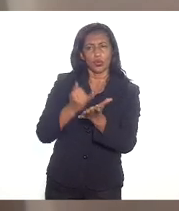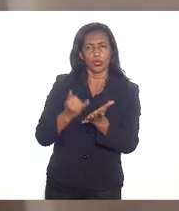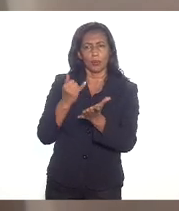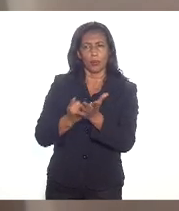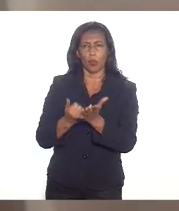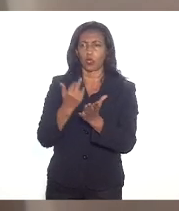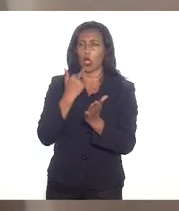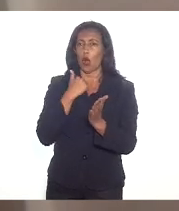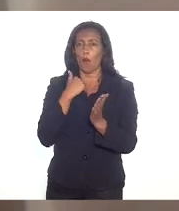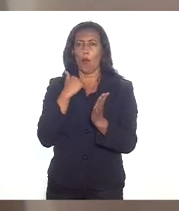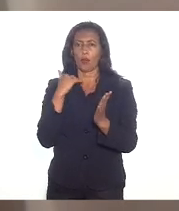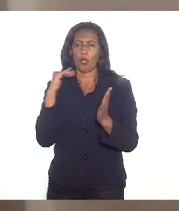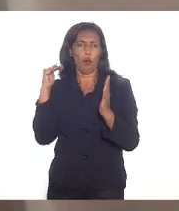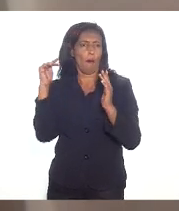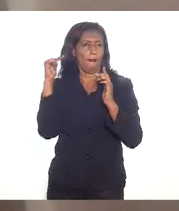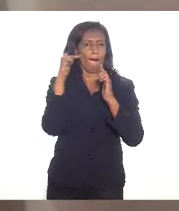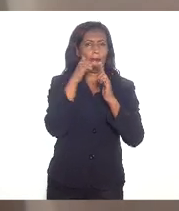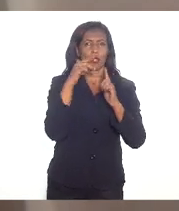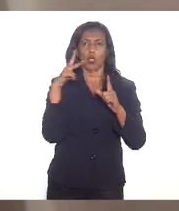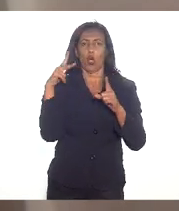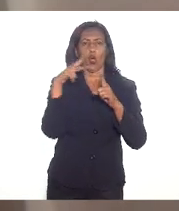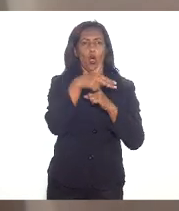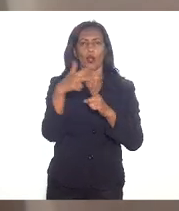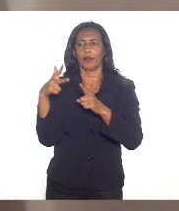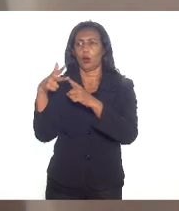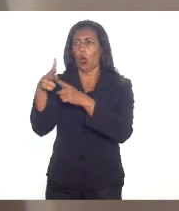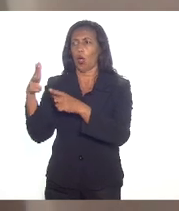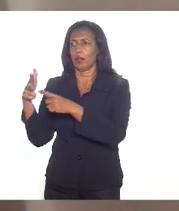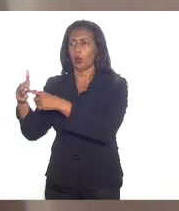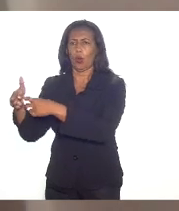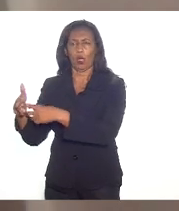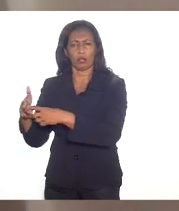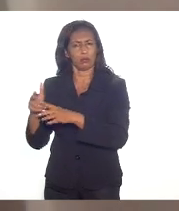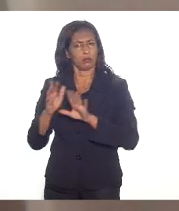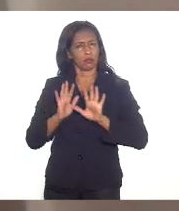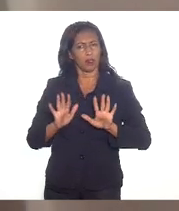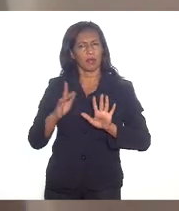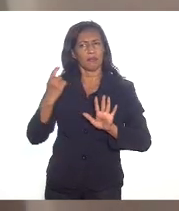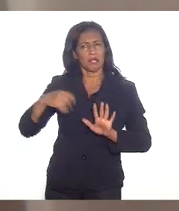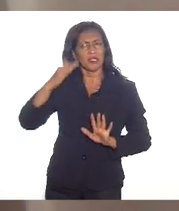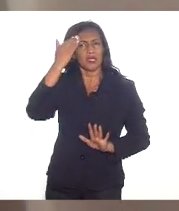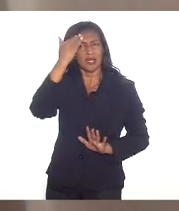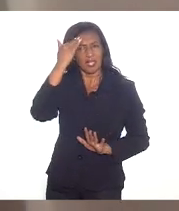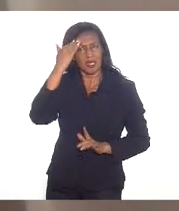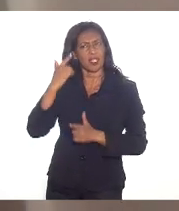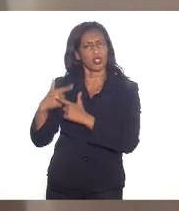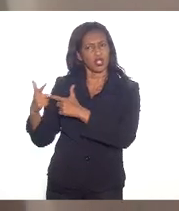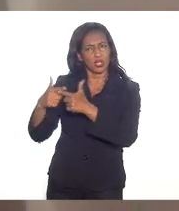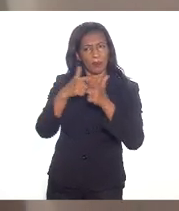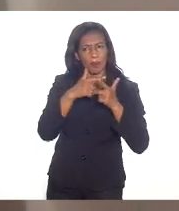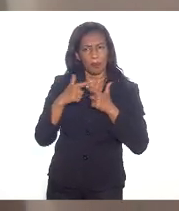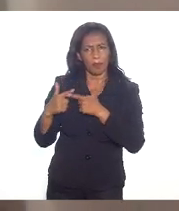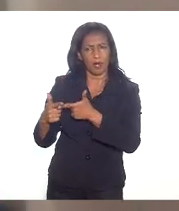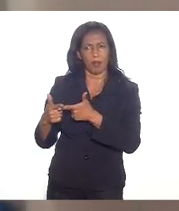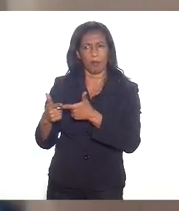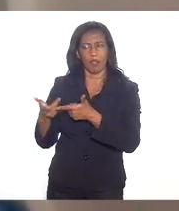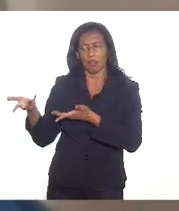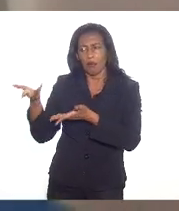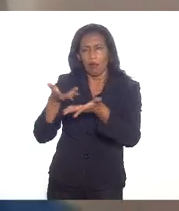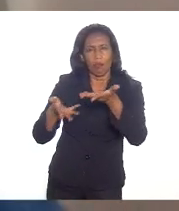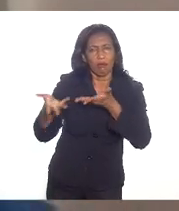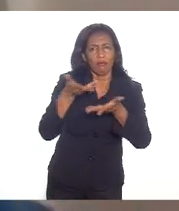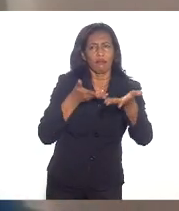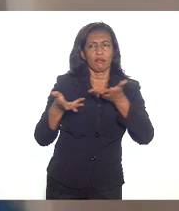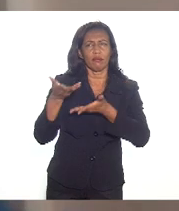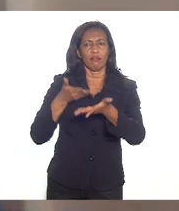só fiscalista, corta, corta, corta. Temos que entender que a gente tem problema de receita. O investimento devia estar fora